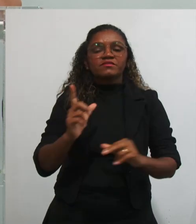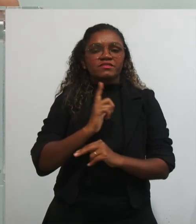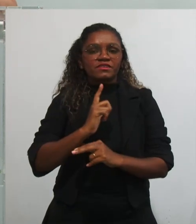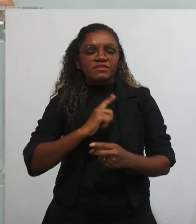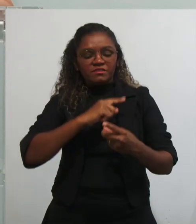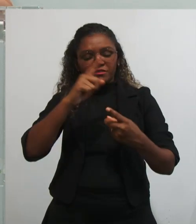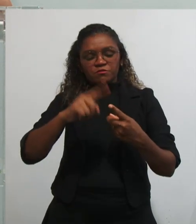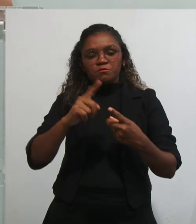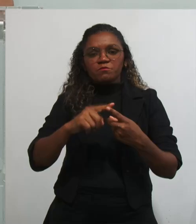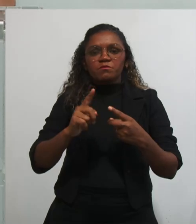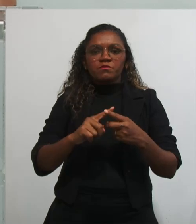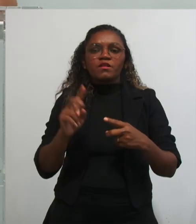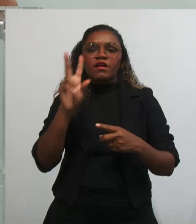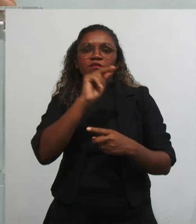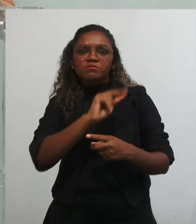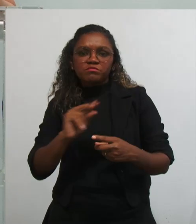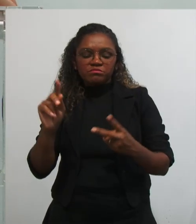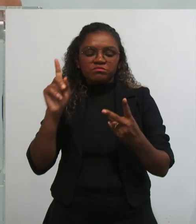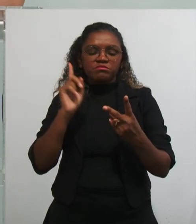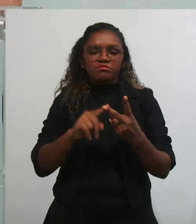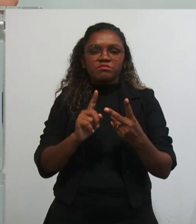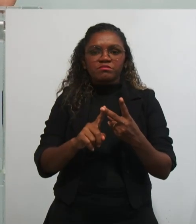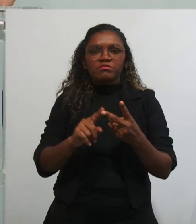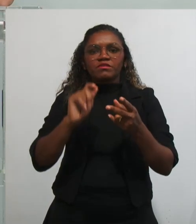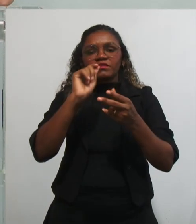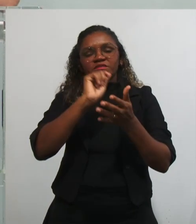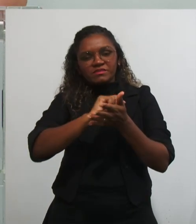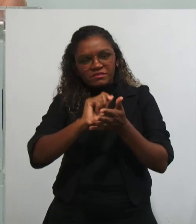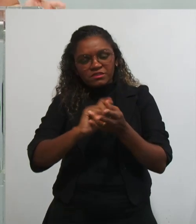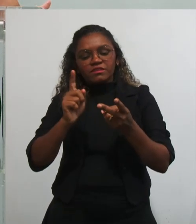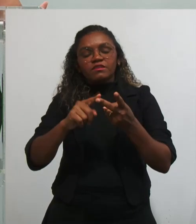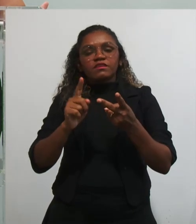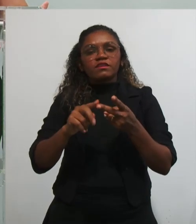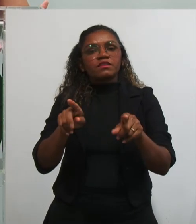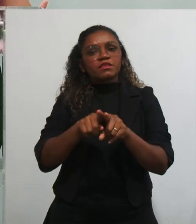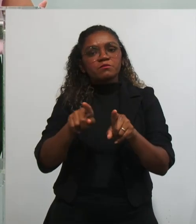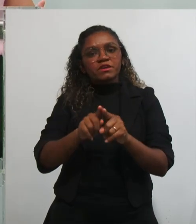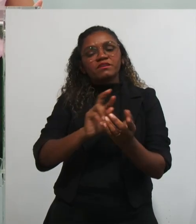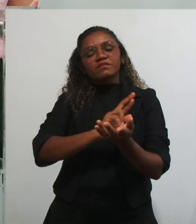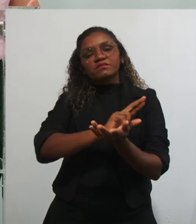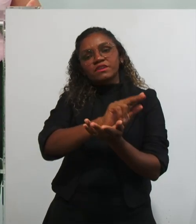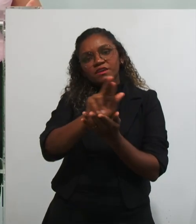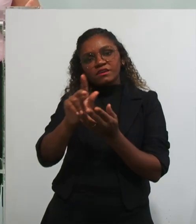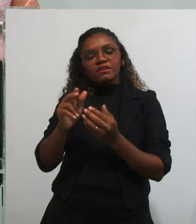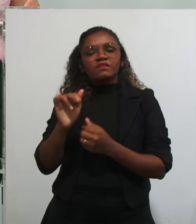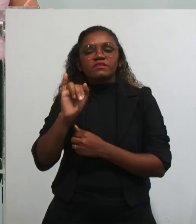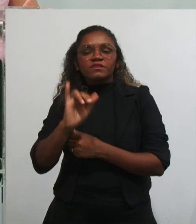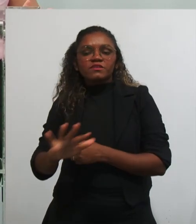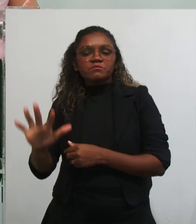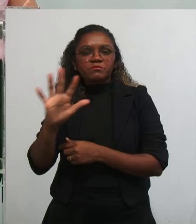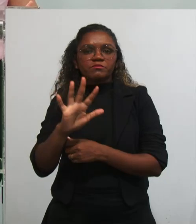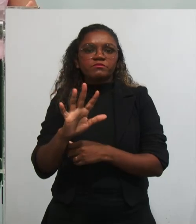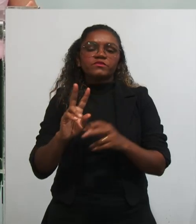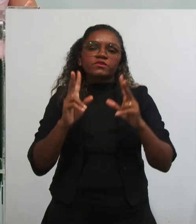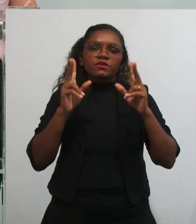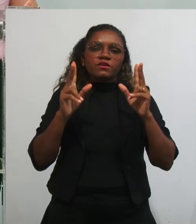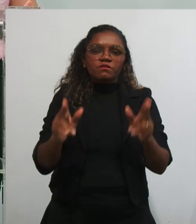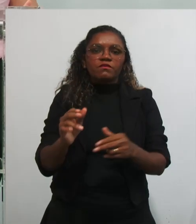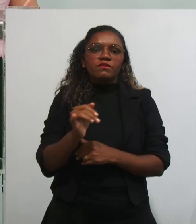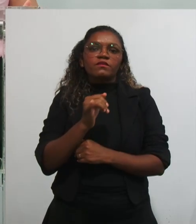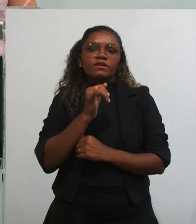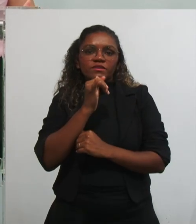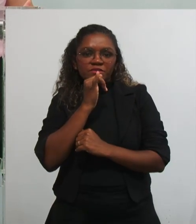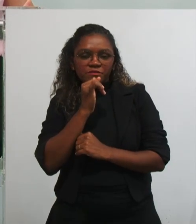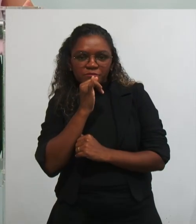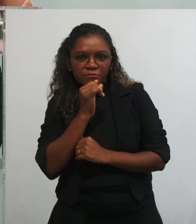linguagem, a linguagem verbal e não verbal, ok? Assim como aqui, do meu lado, nós temos a Ana Carla,